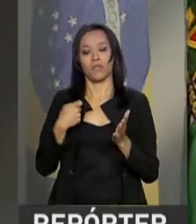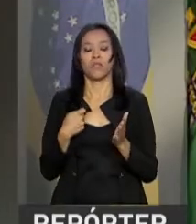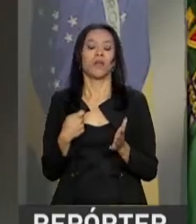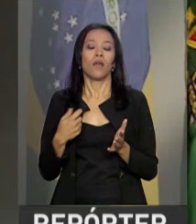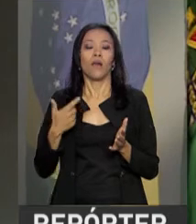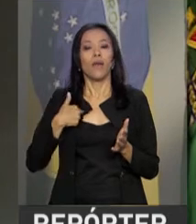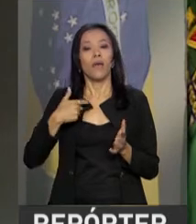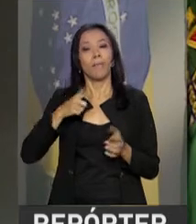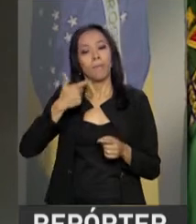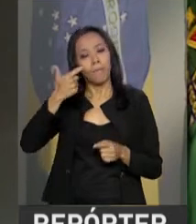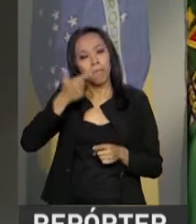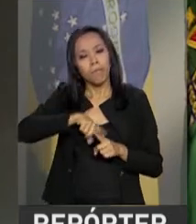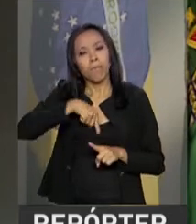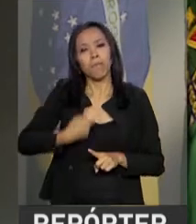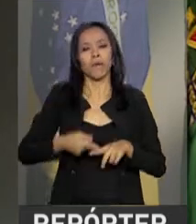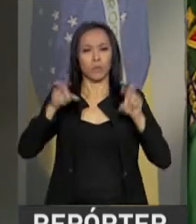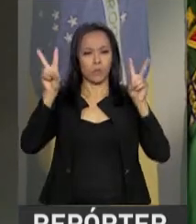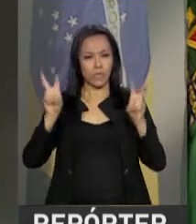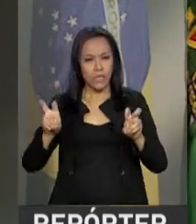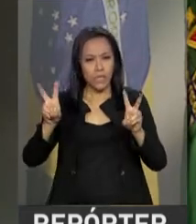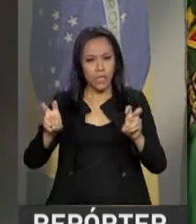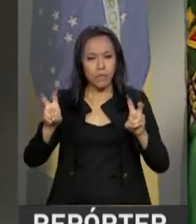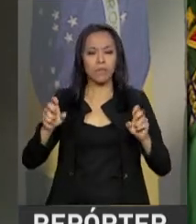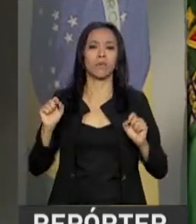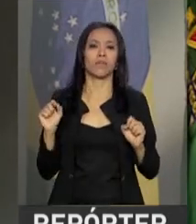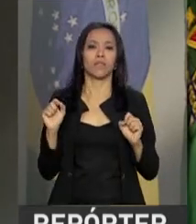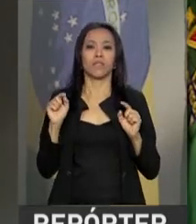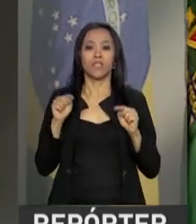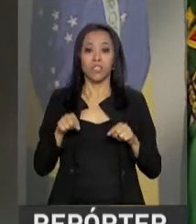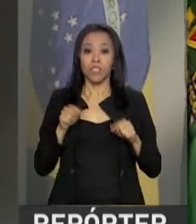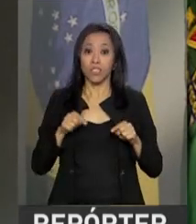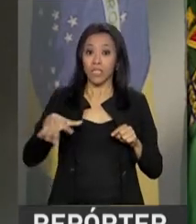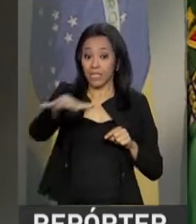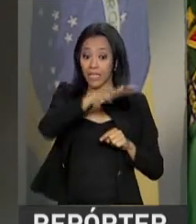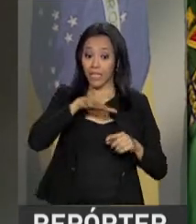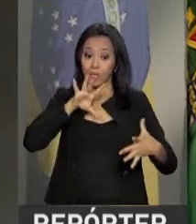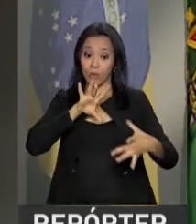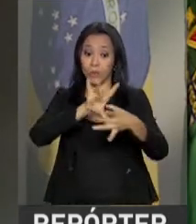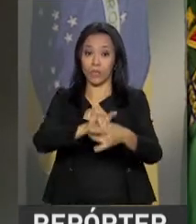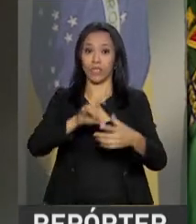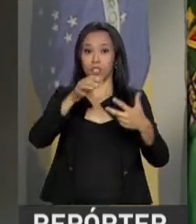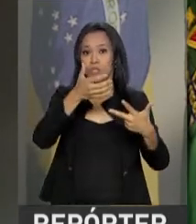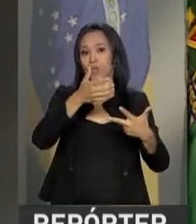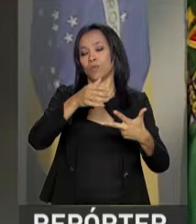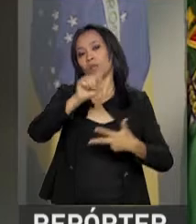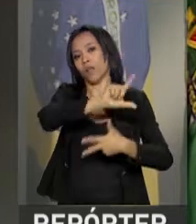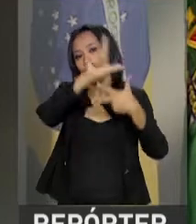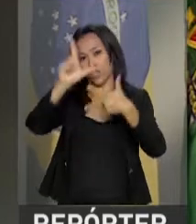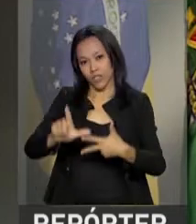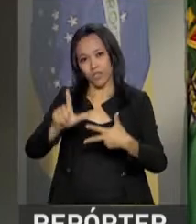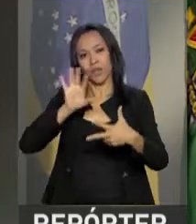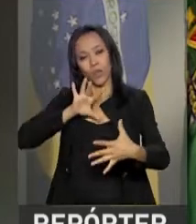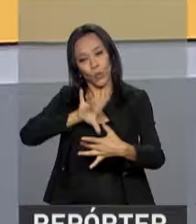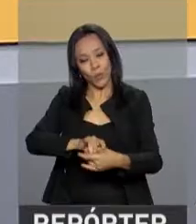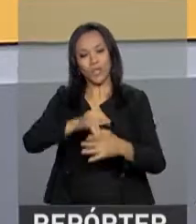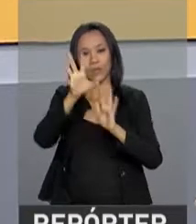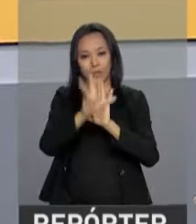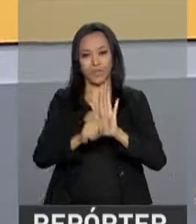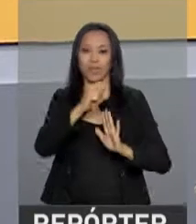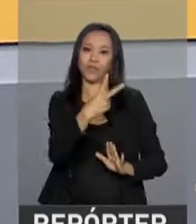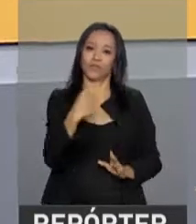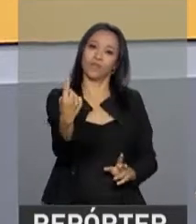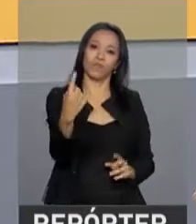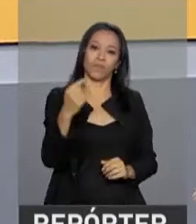um tema digamos assim de atualização legislativa portanto colocando o brasil no século 21